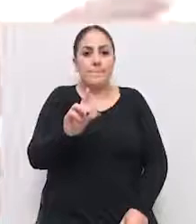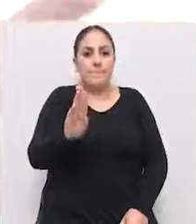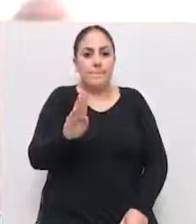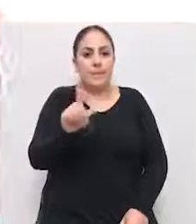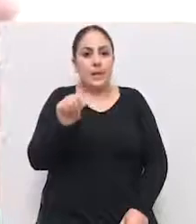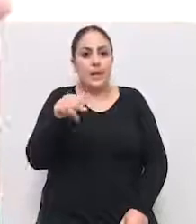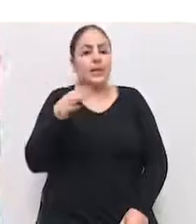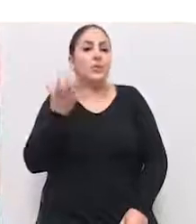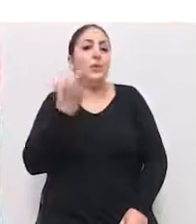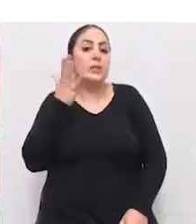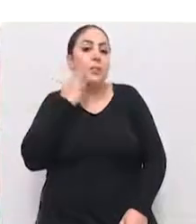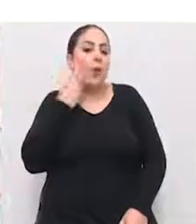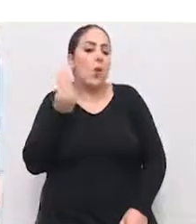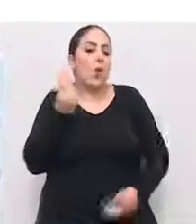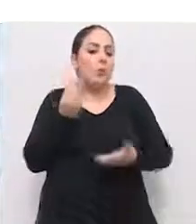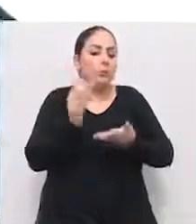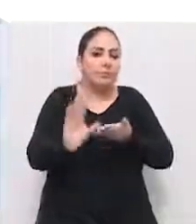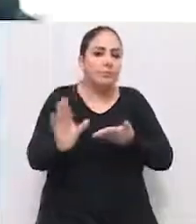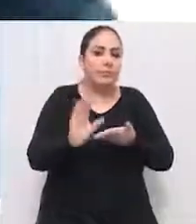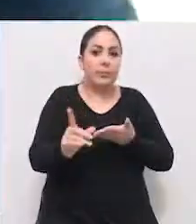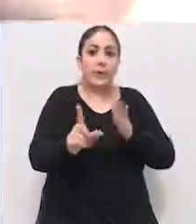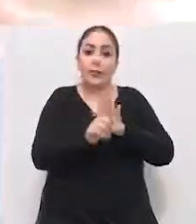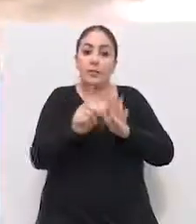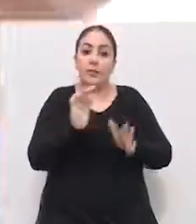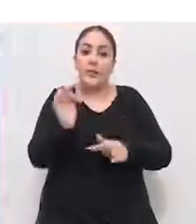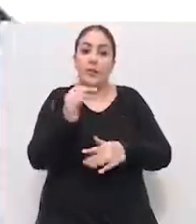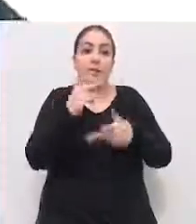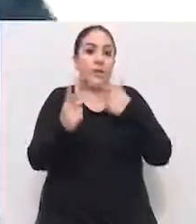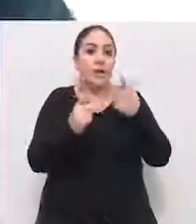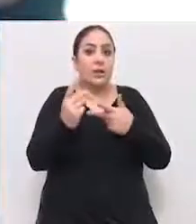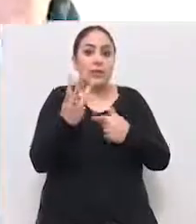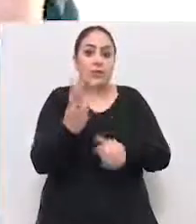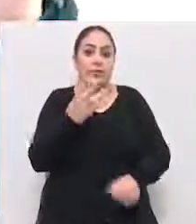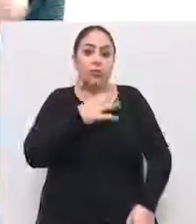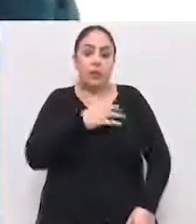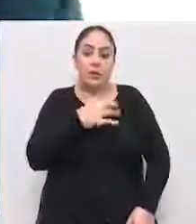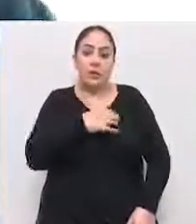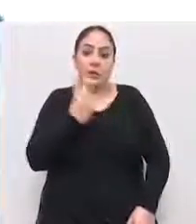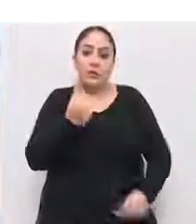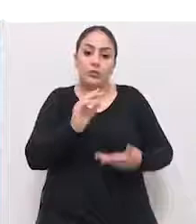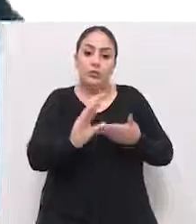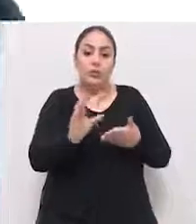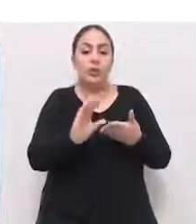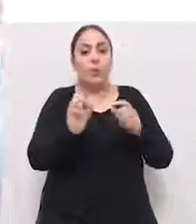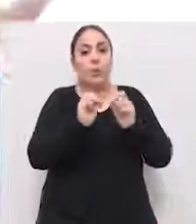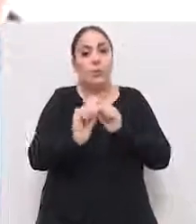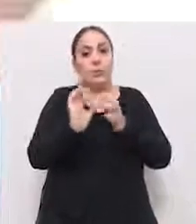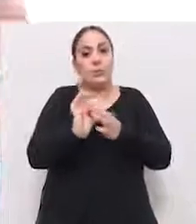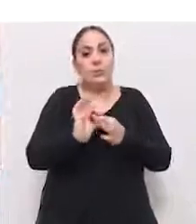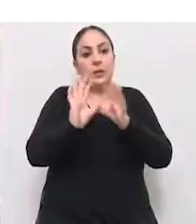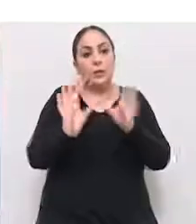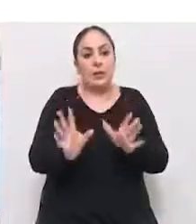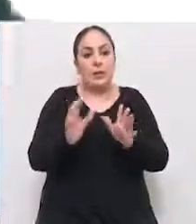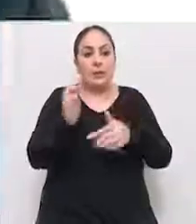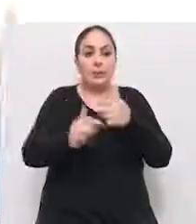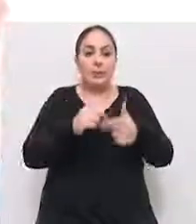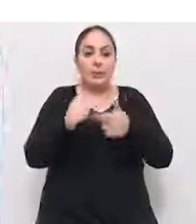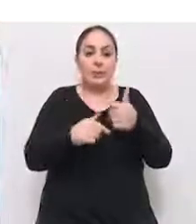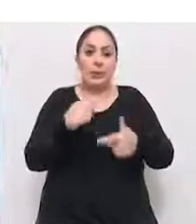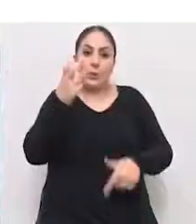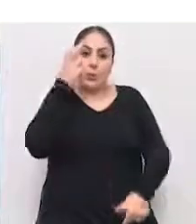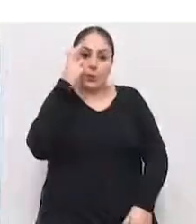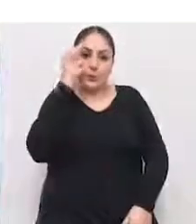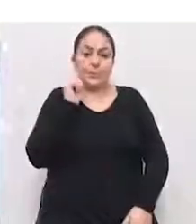como o município vai direcionar esse recurso. A lei federal ela determina 3 formas de que esse recurso possa ser disponibilizado